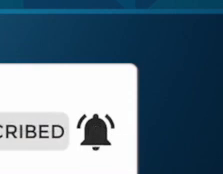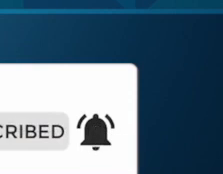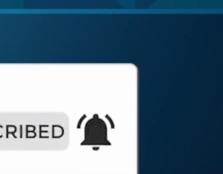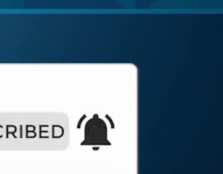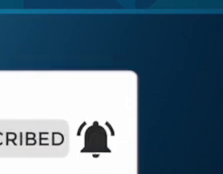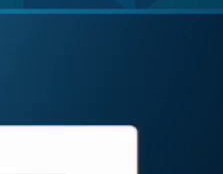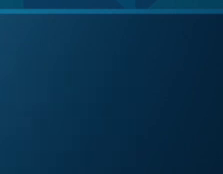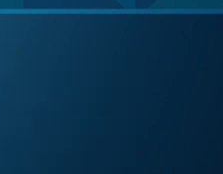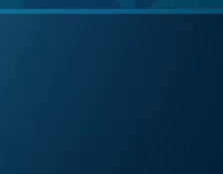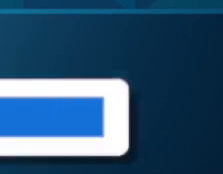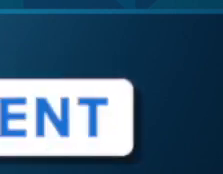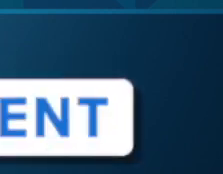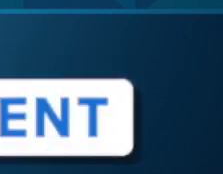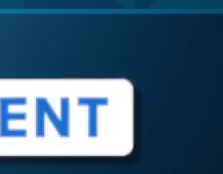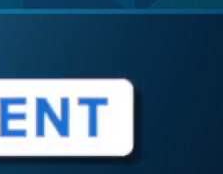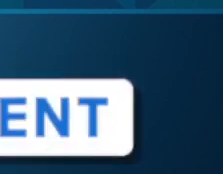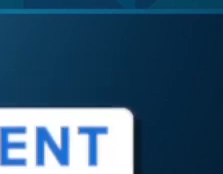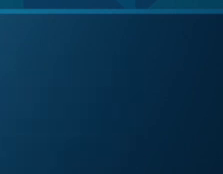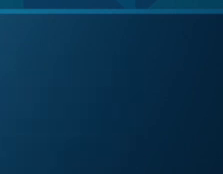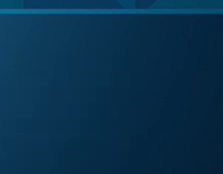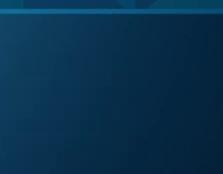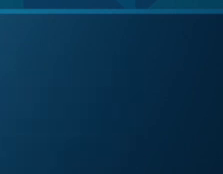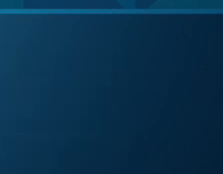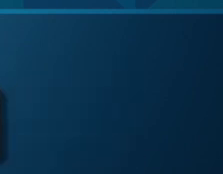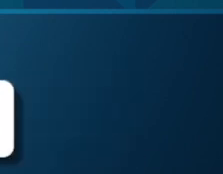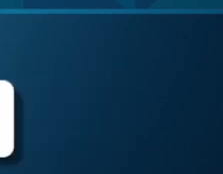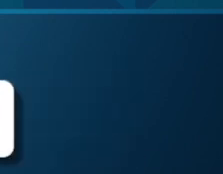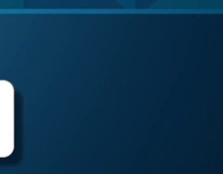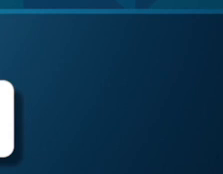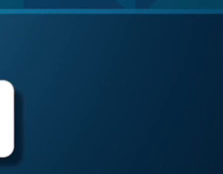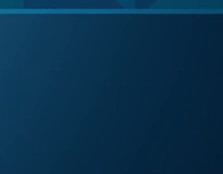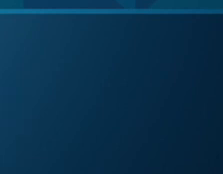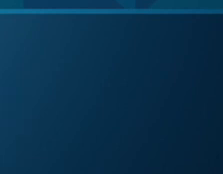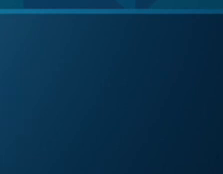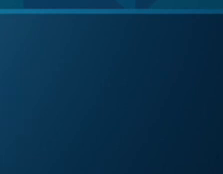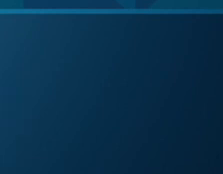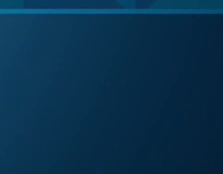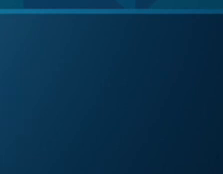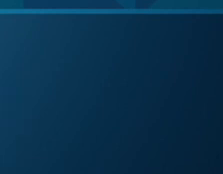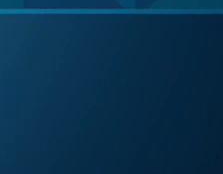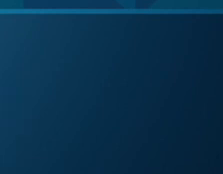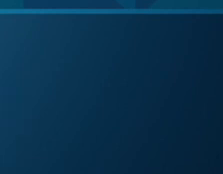botão notificação. Fo comentário no fahetutang va media social siraseluk.